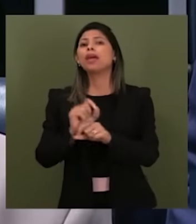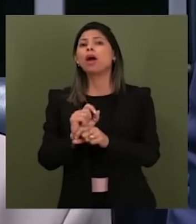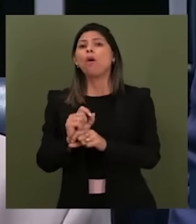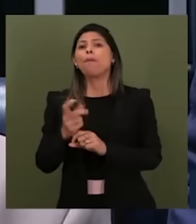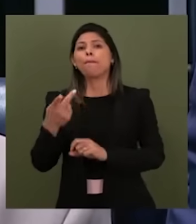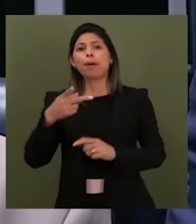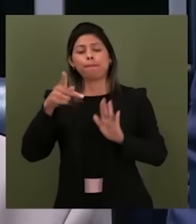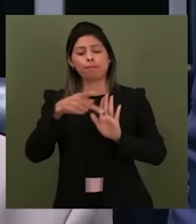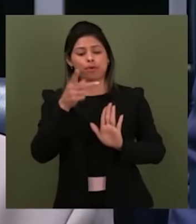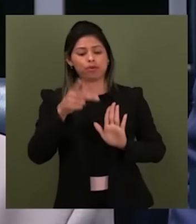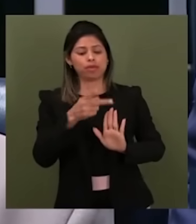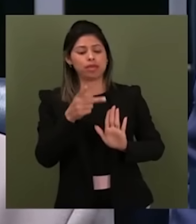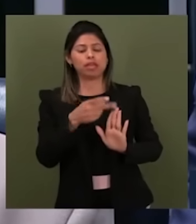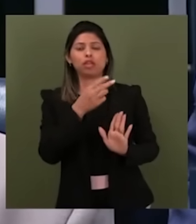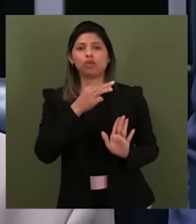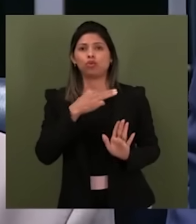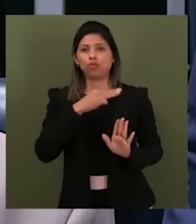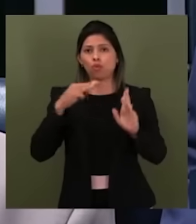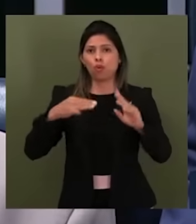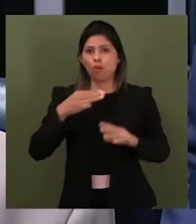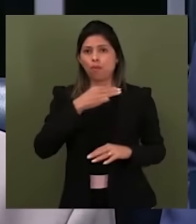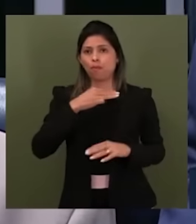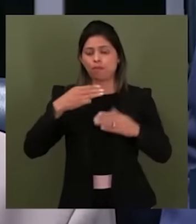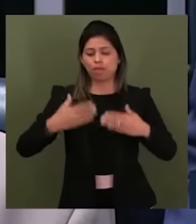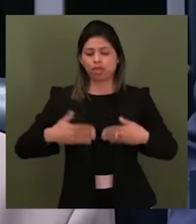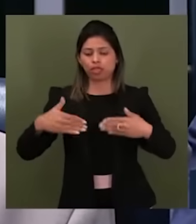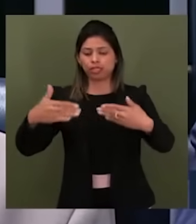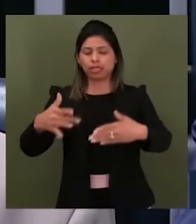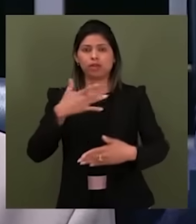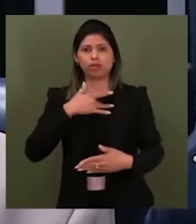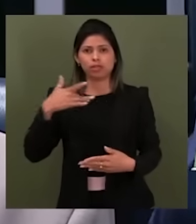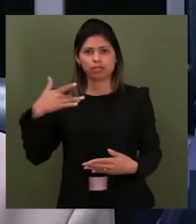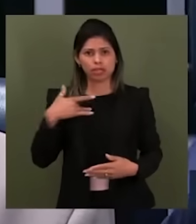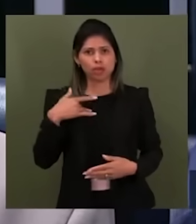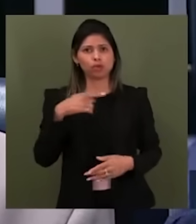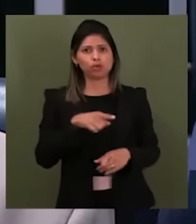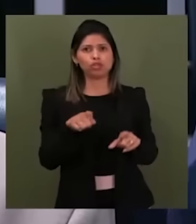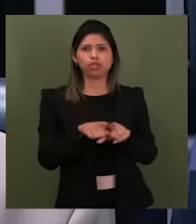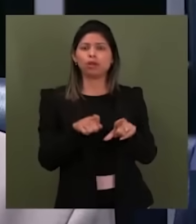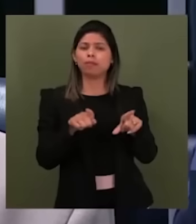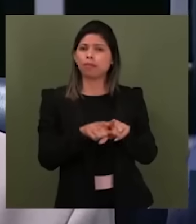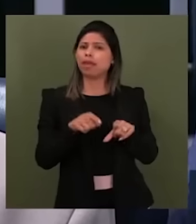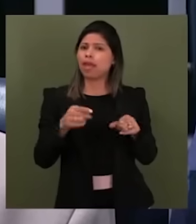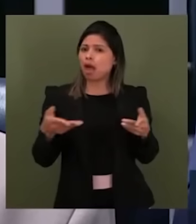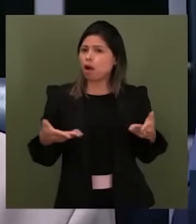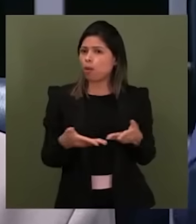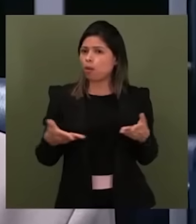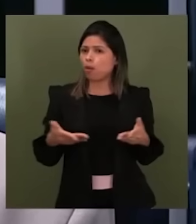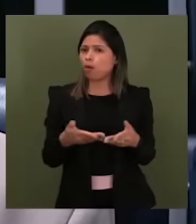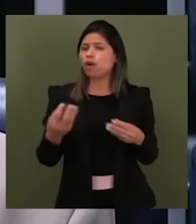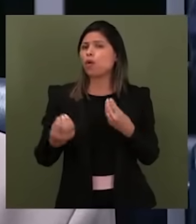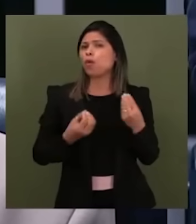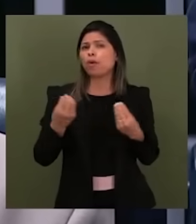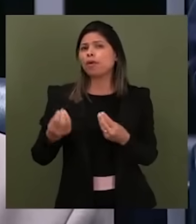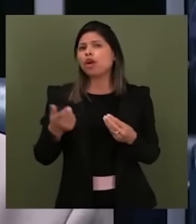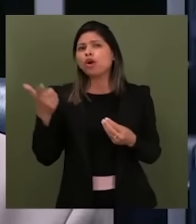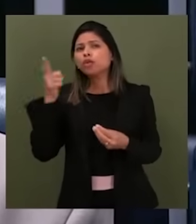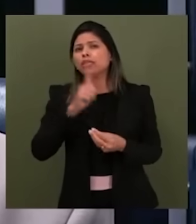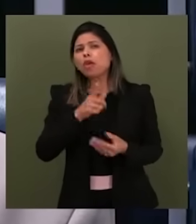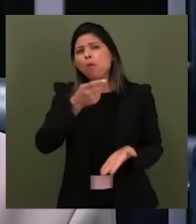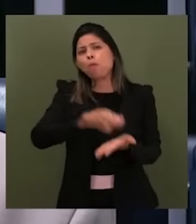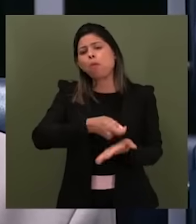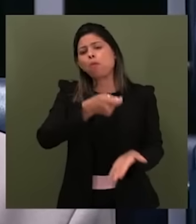que fazia com que a gente fosse atrás, com que as autoridades policiais fossem notificadas para se punir o